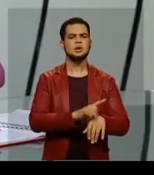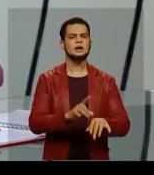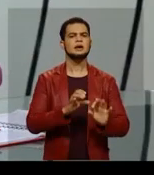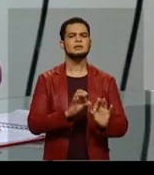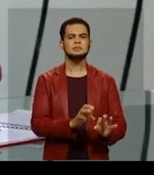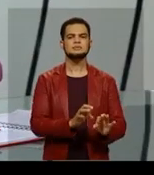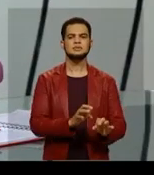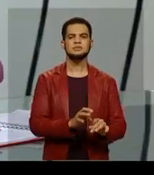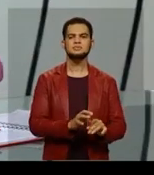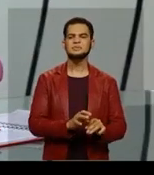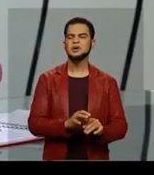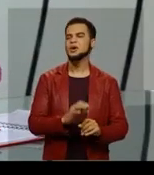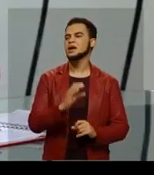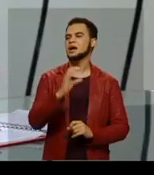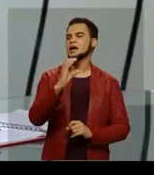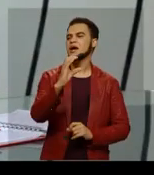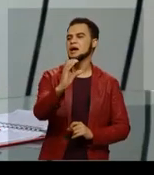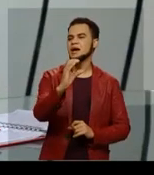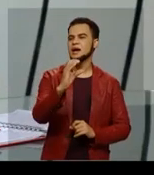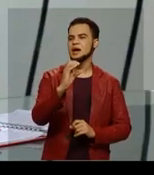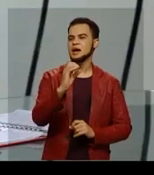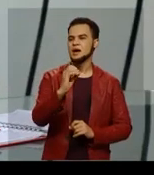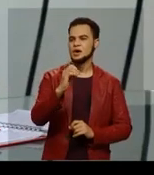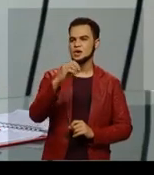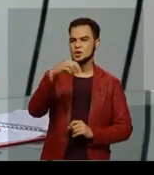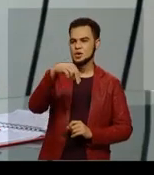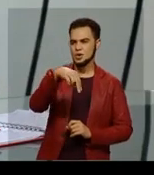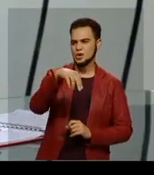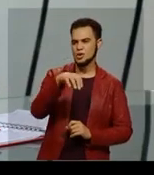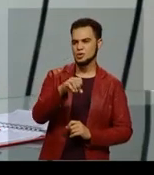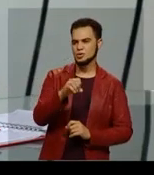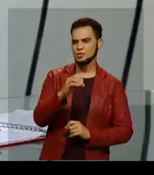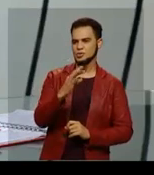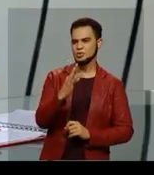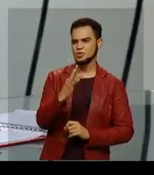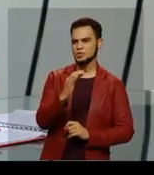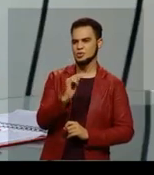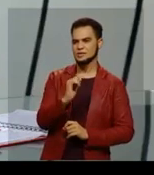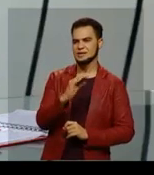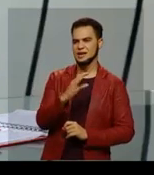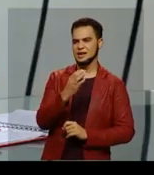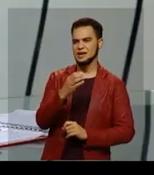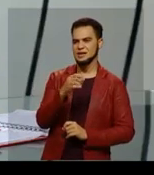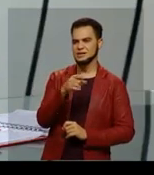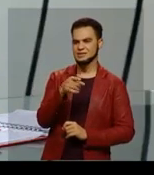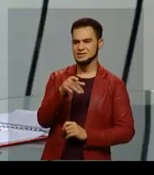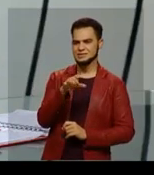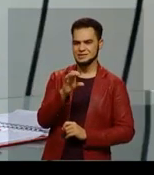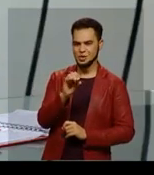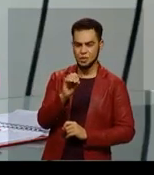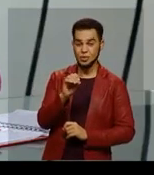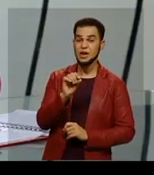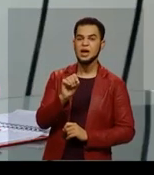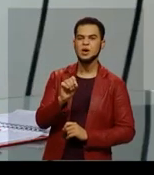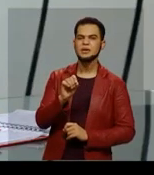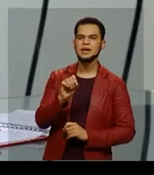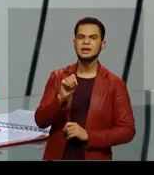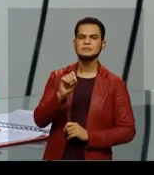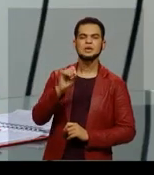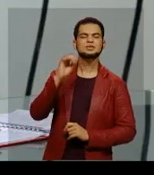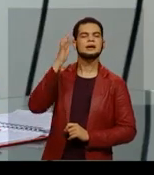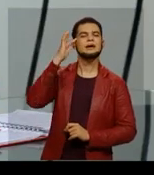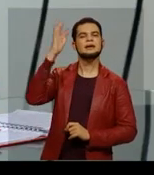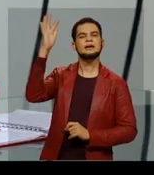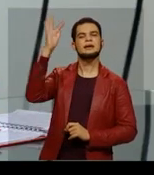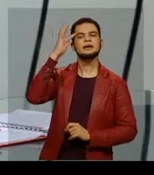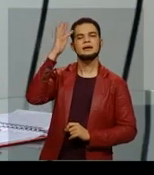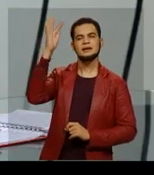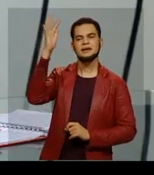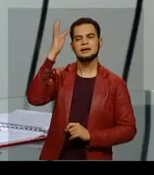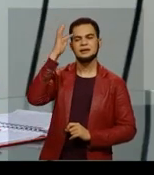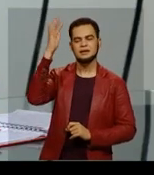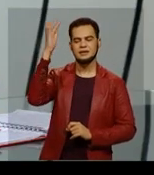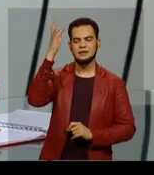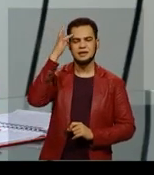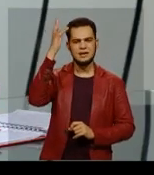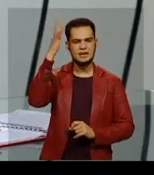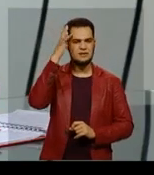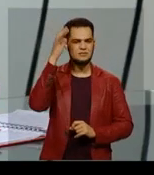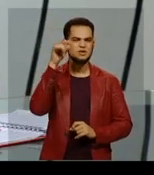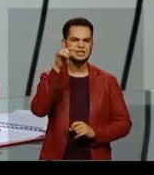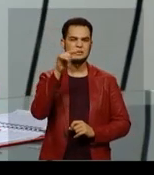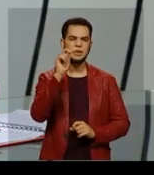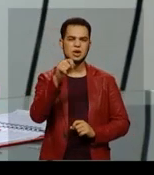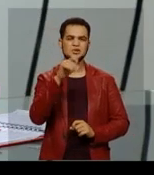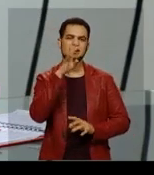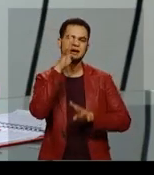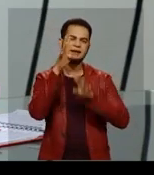sua criatividade, faz as comparações, né? É o sentido figurado daquela determinada coisa.